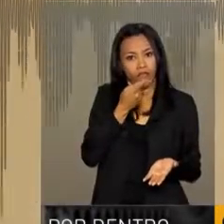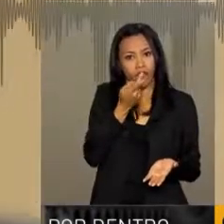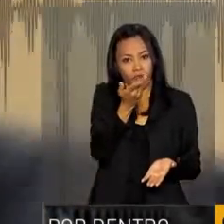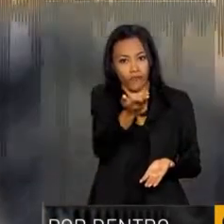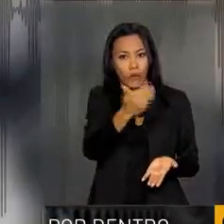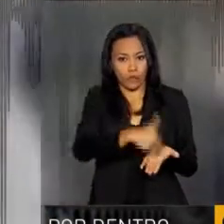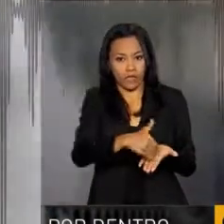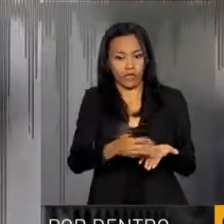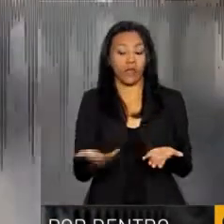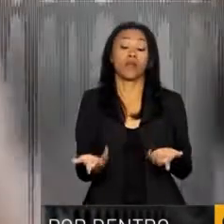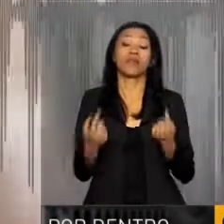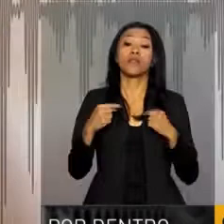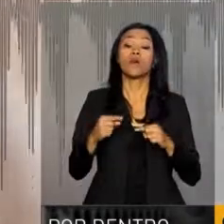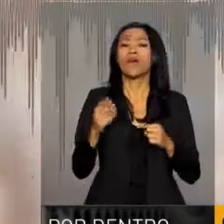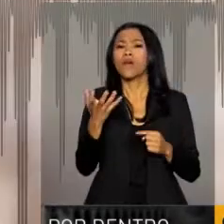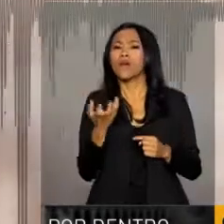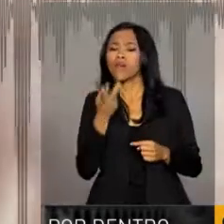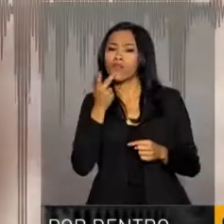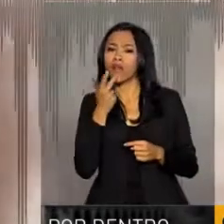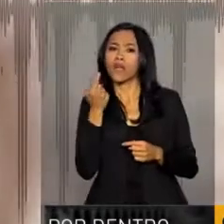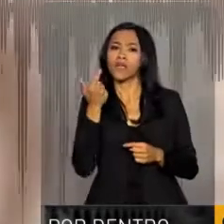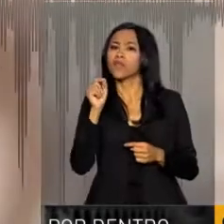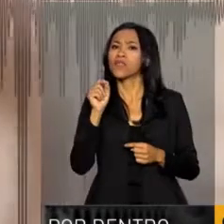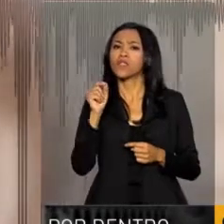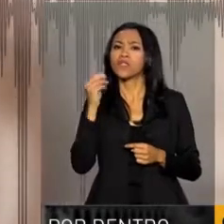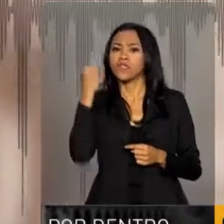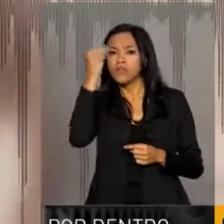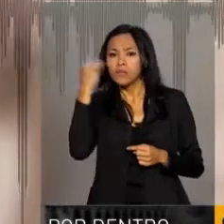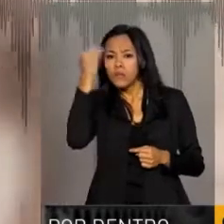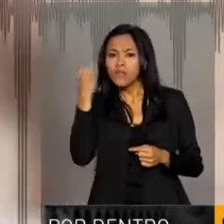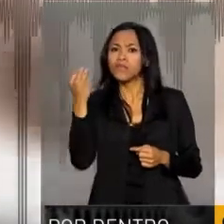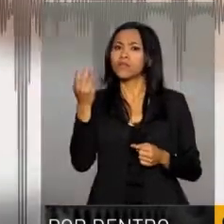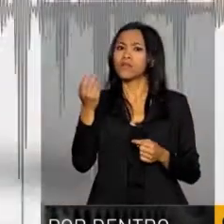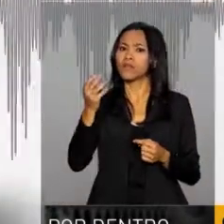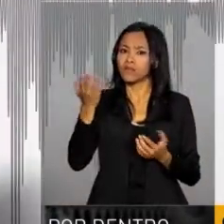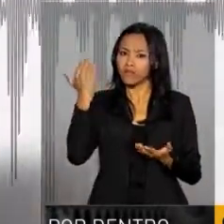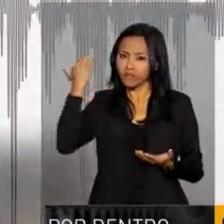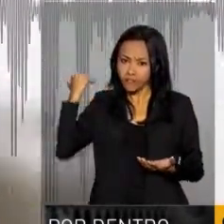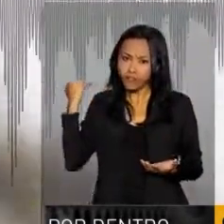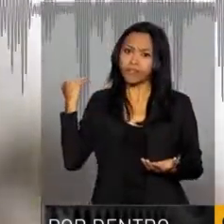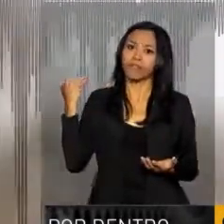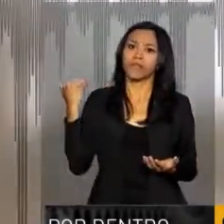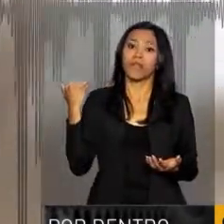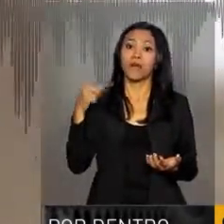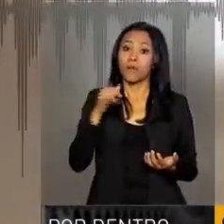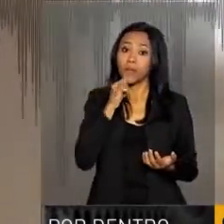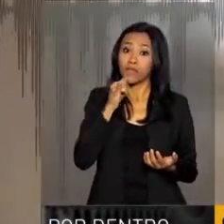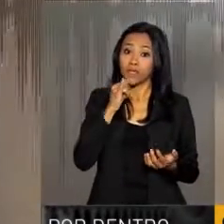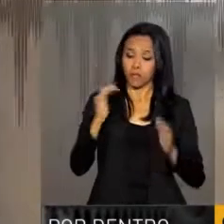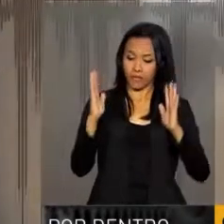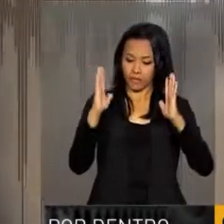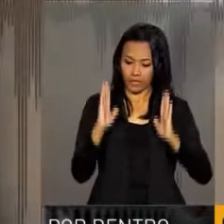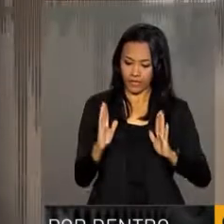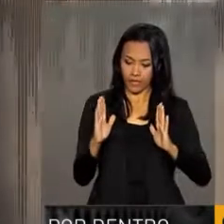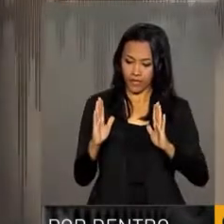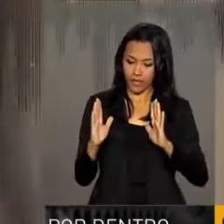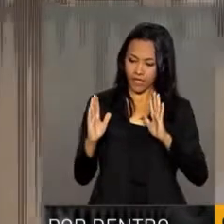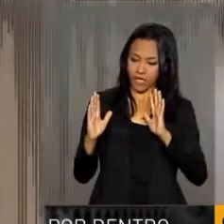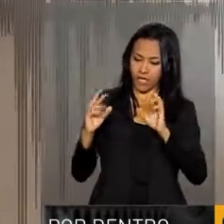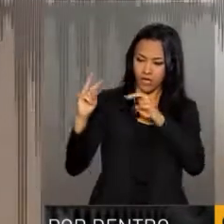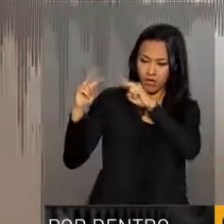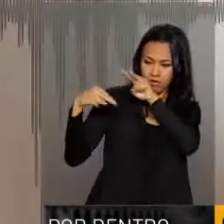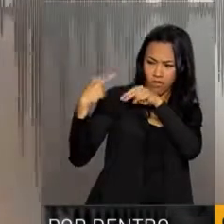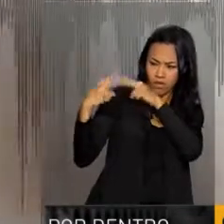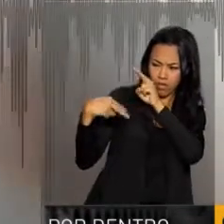queria falar dos casos bastante os objetivos porque o limite entre o cortejo e o galanteio e o assédio